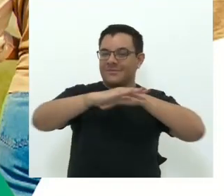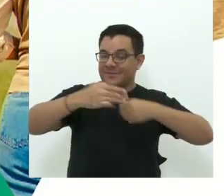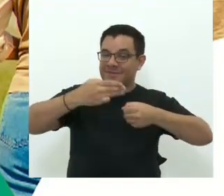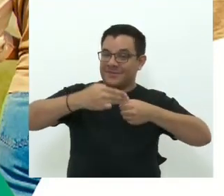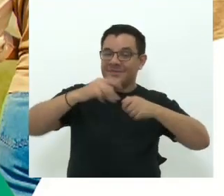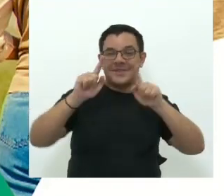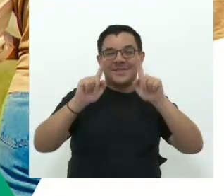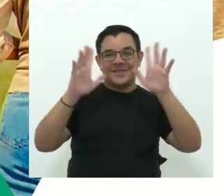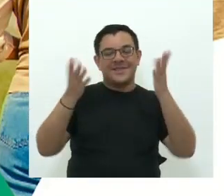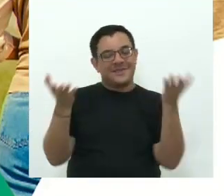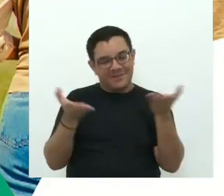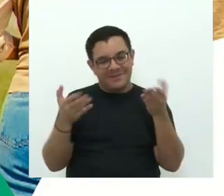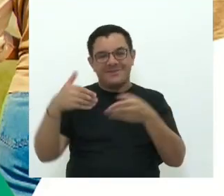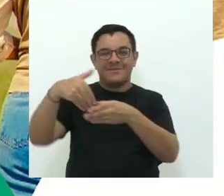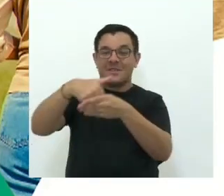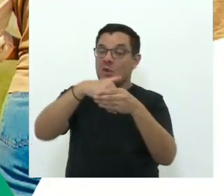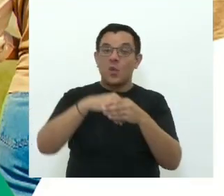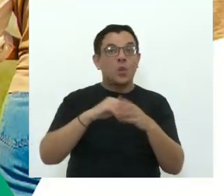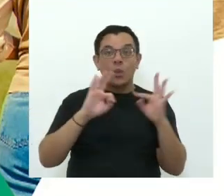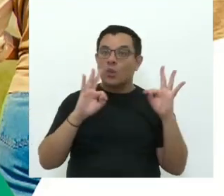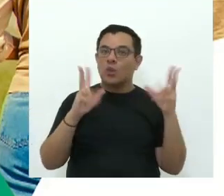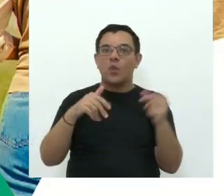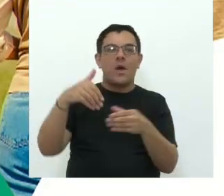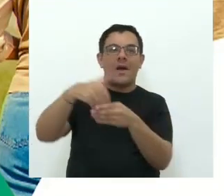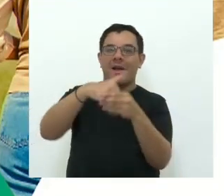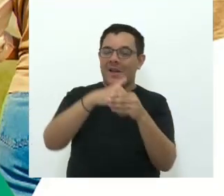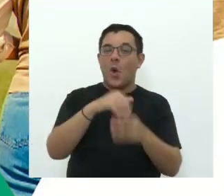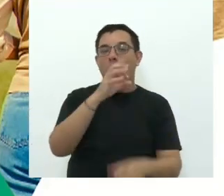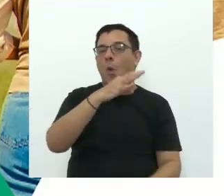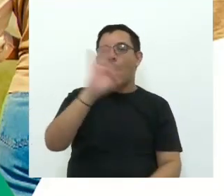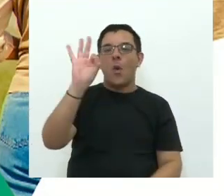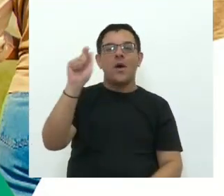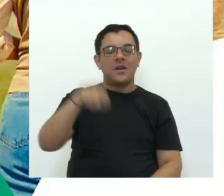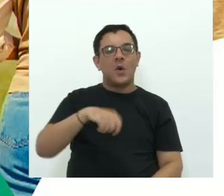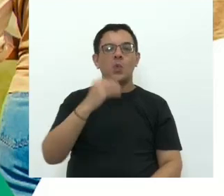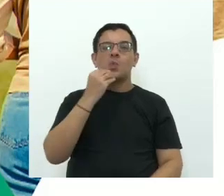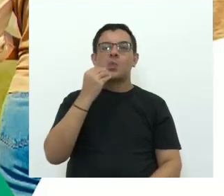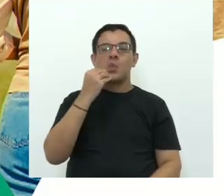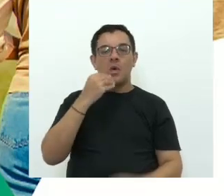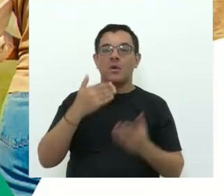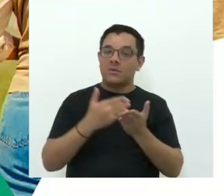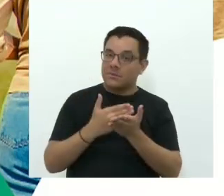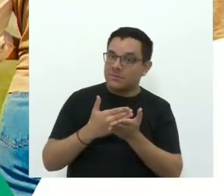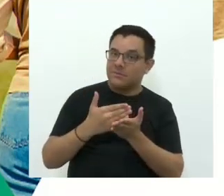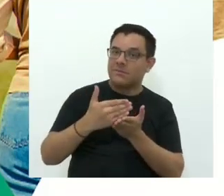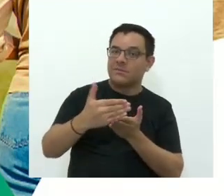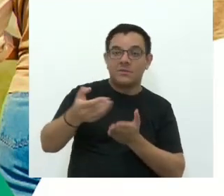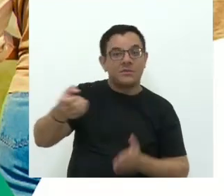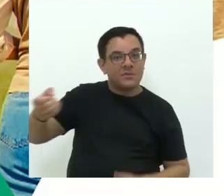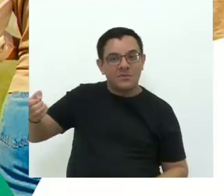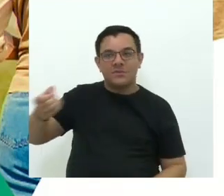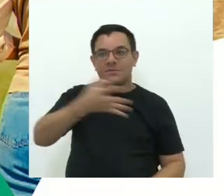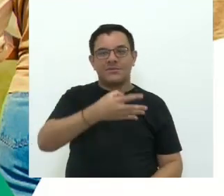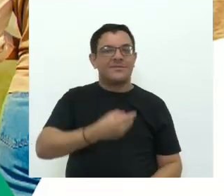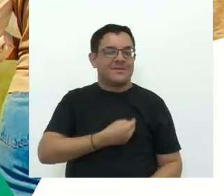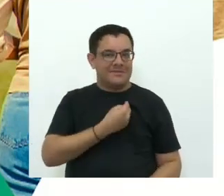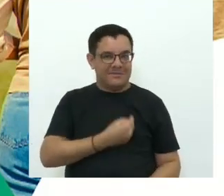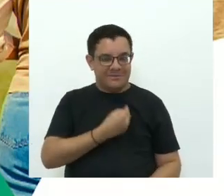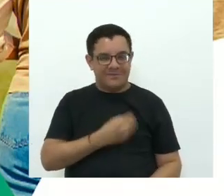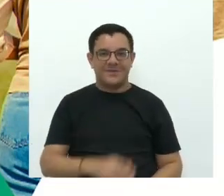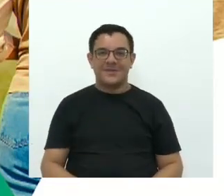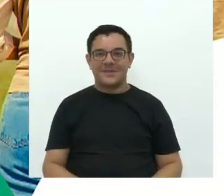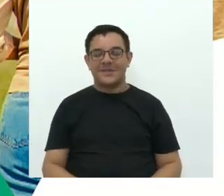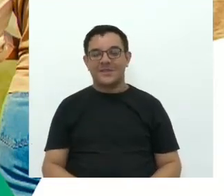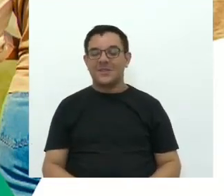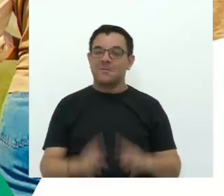nessas eleições Porque toda eleição é uma ótima oportunidade pra gente começar uma trajetória nova na nossa vida pública